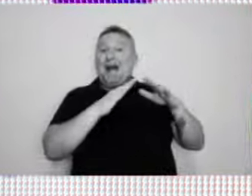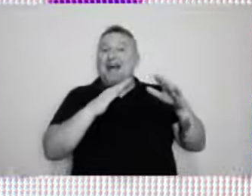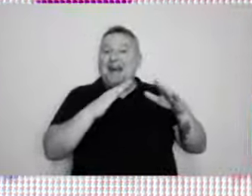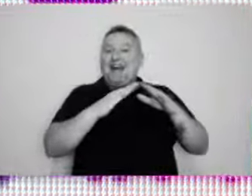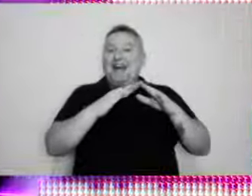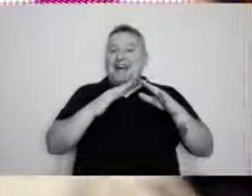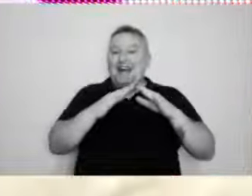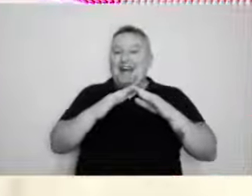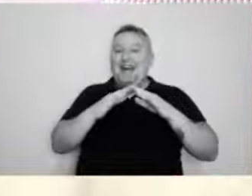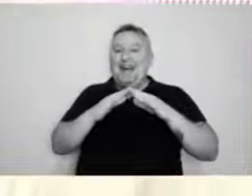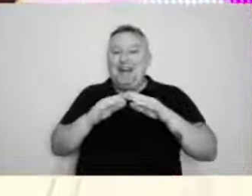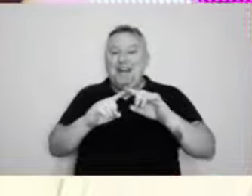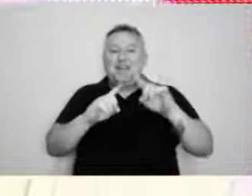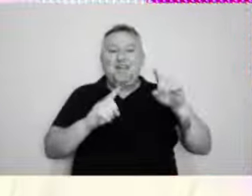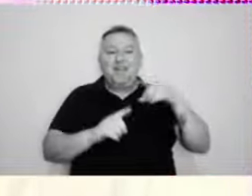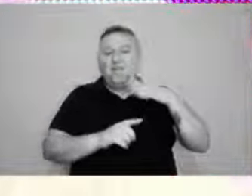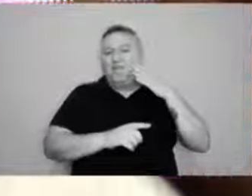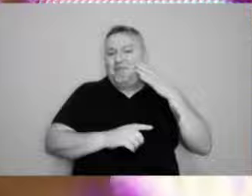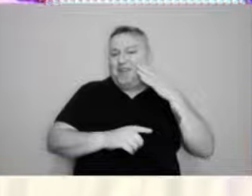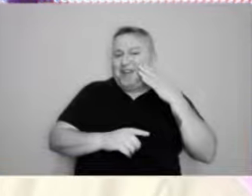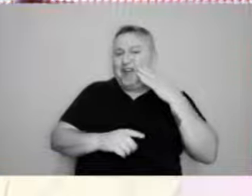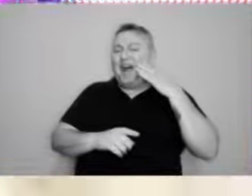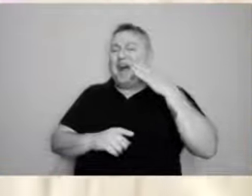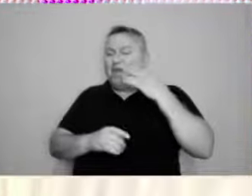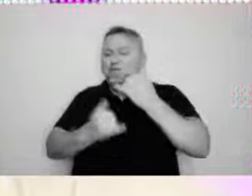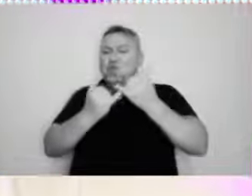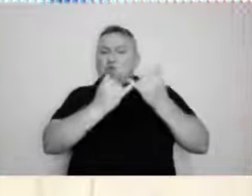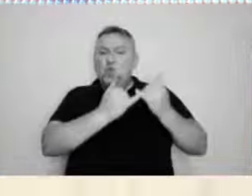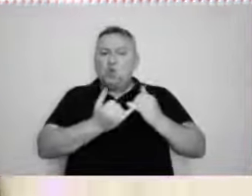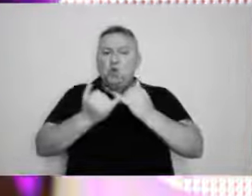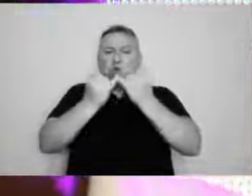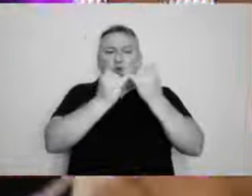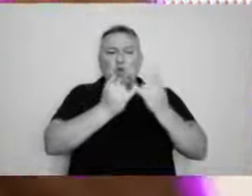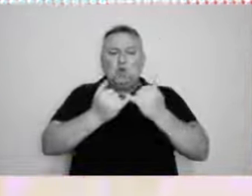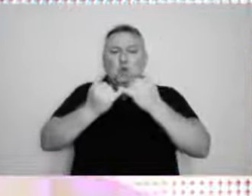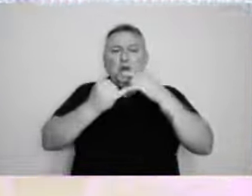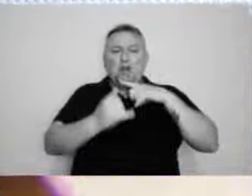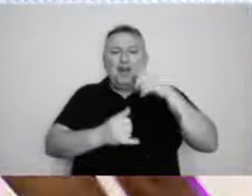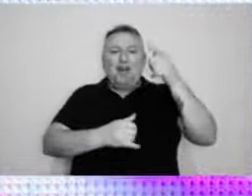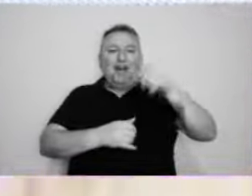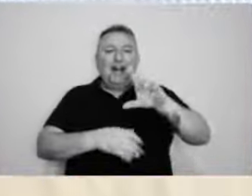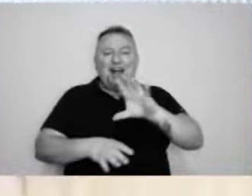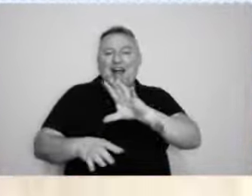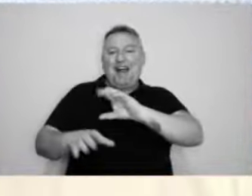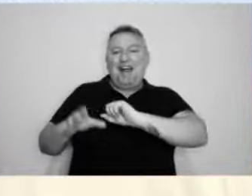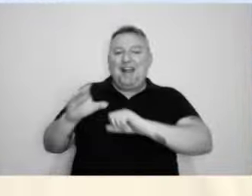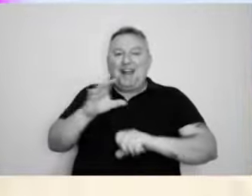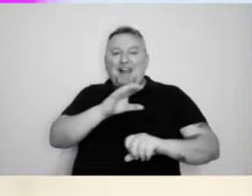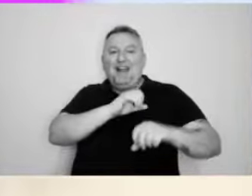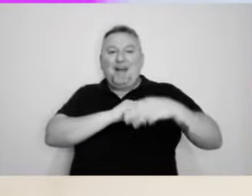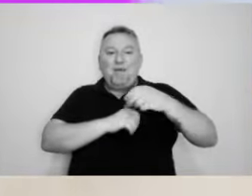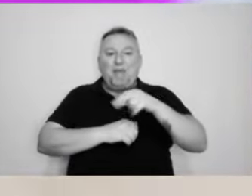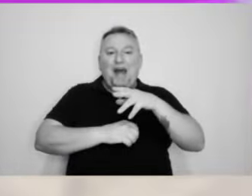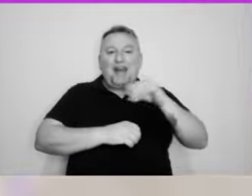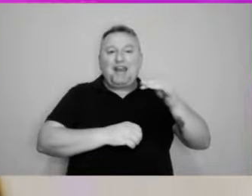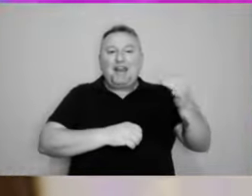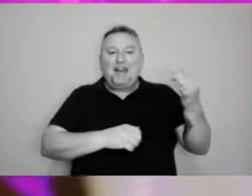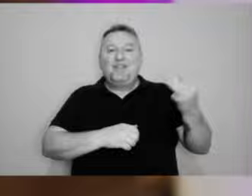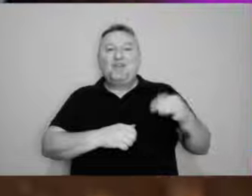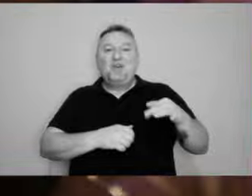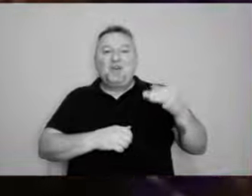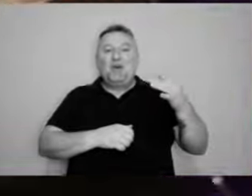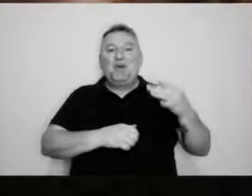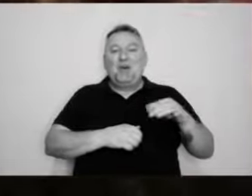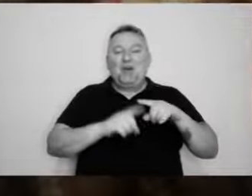lar. Mal ela sabe dos rumores, e há tempo tenho dois amores, Maria das